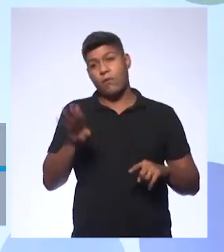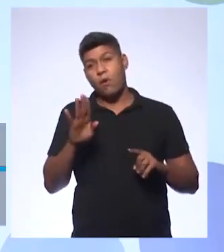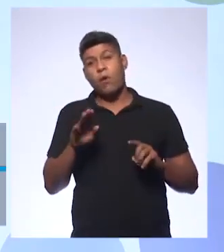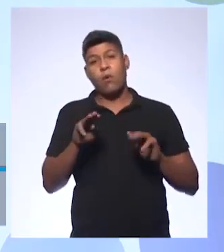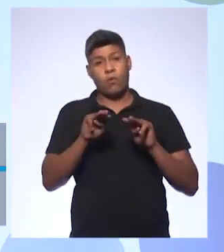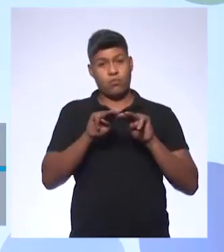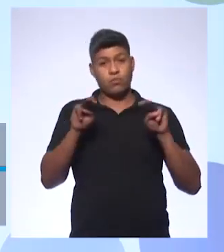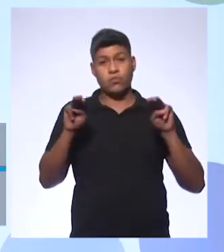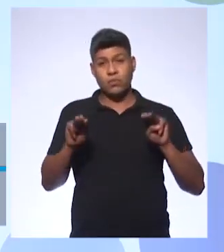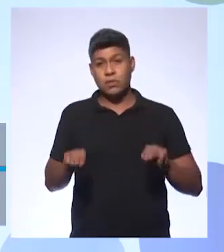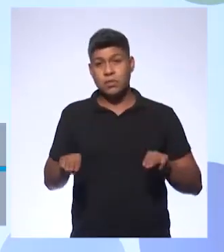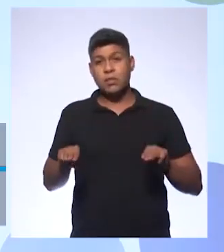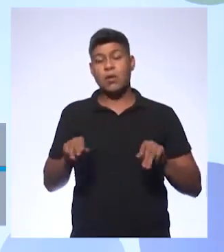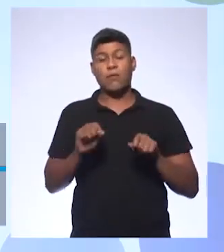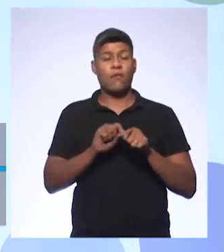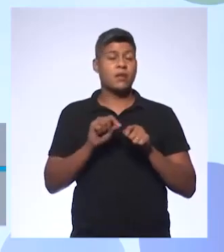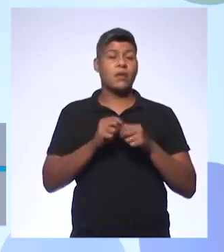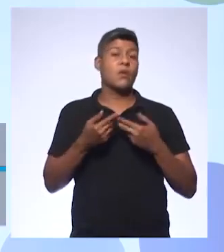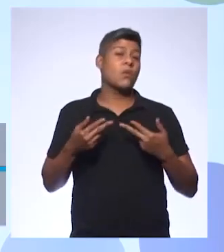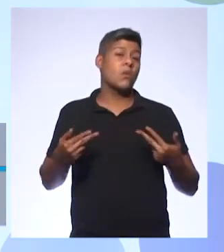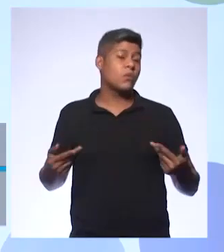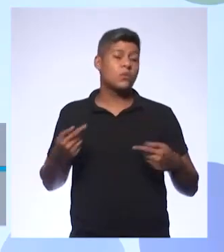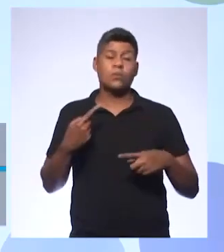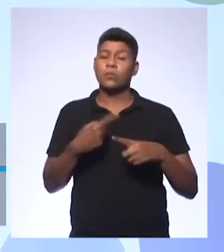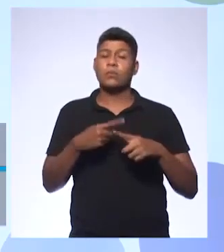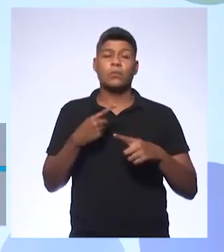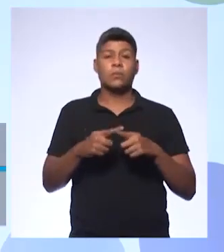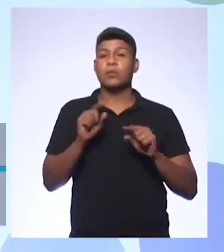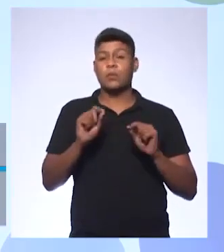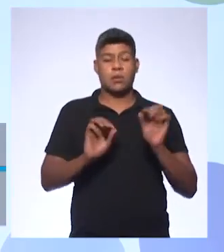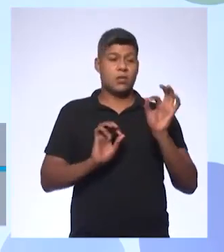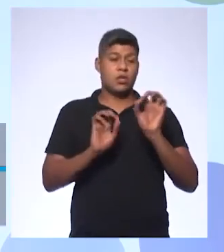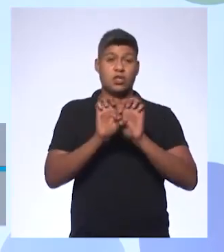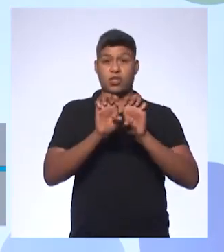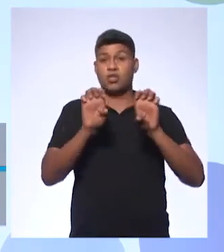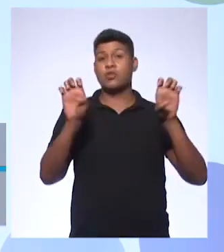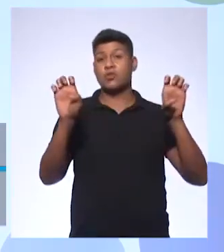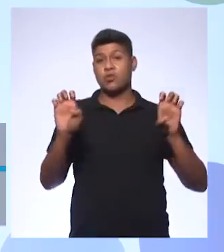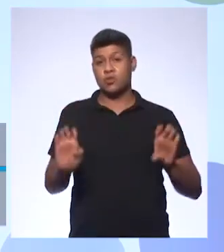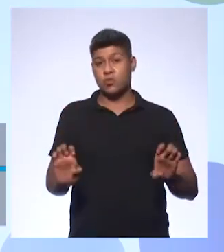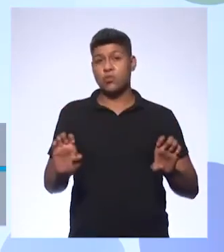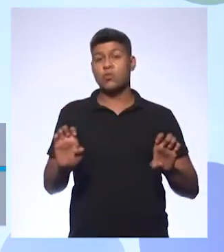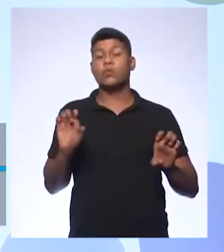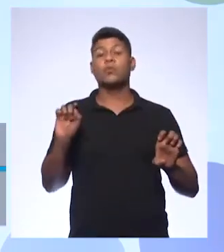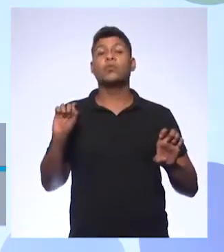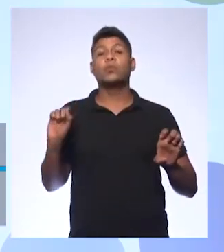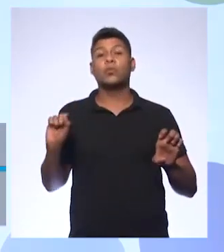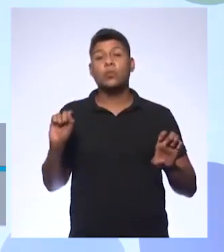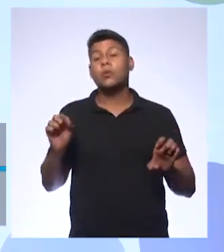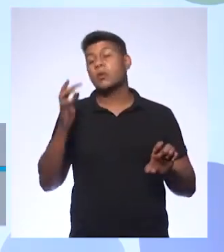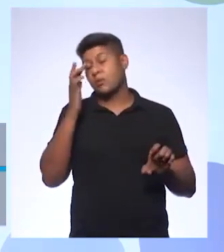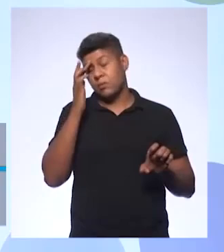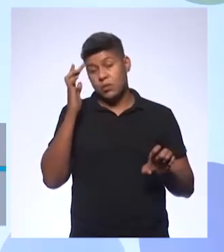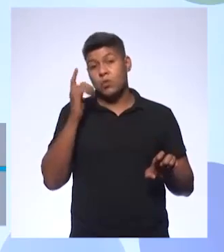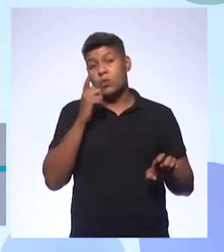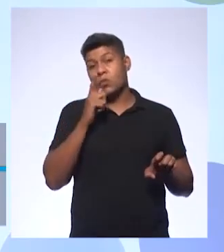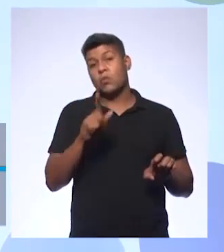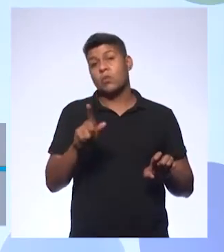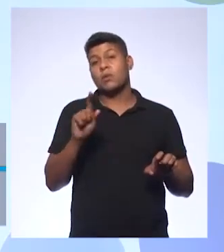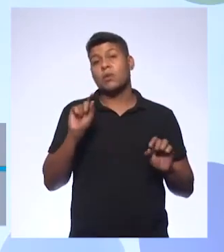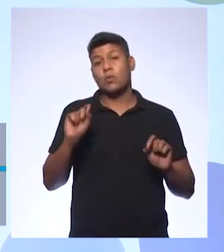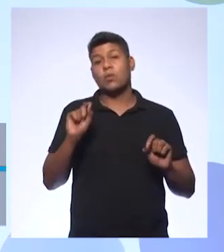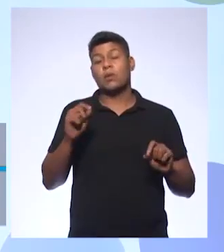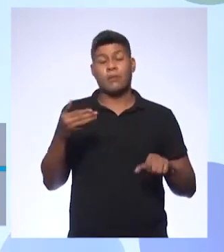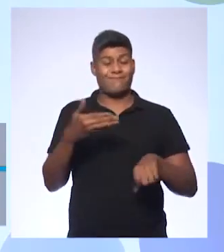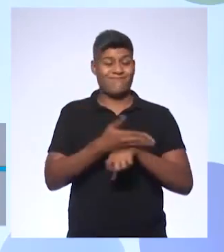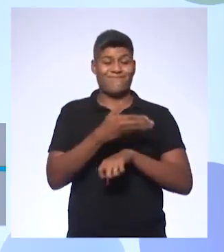dar ao luxo de fazer alguma coisa, porque justamente as estruturas, né, fazem com que justamente as pessoas acabem não tendo esses